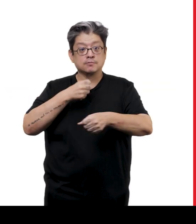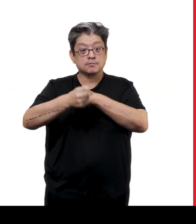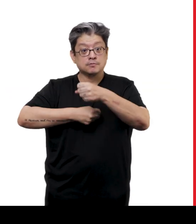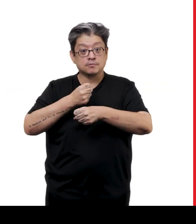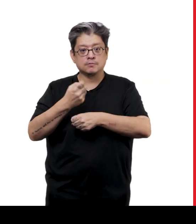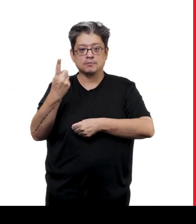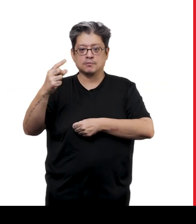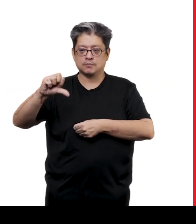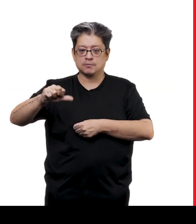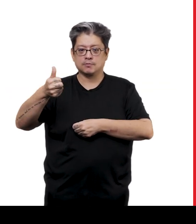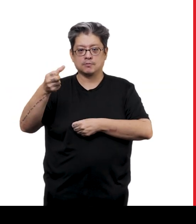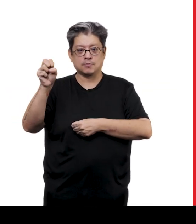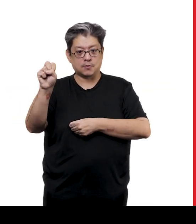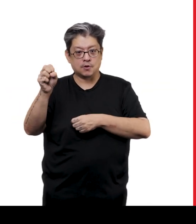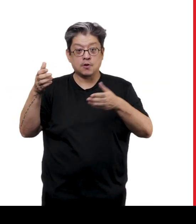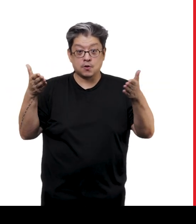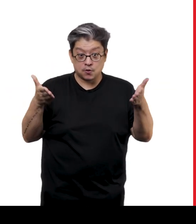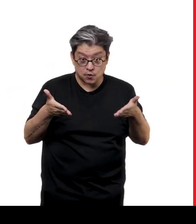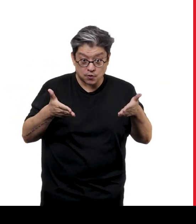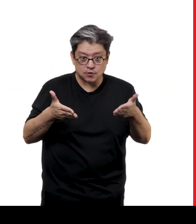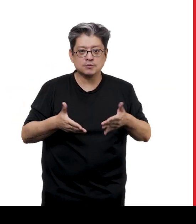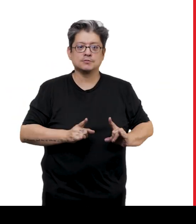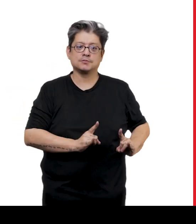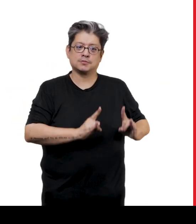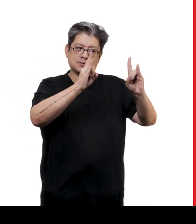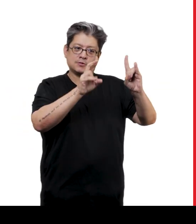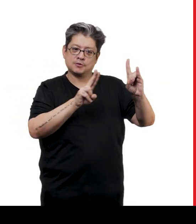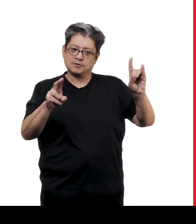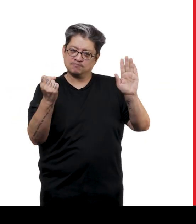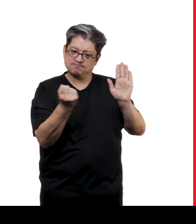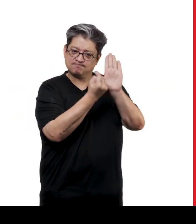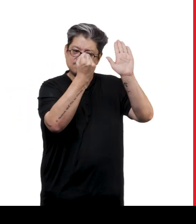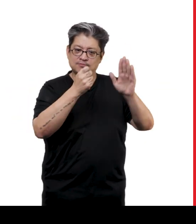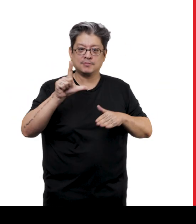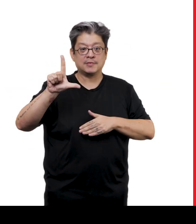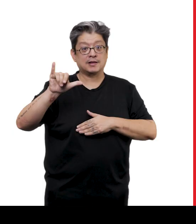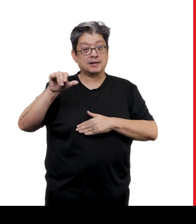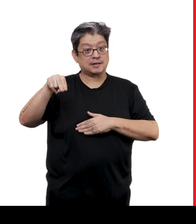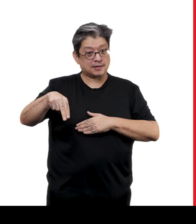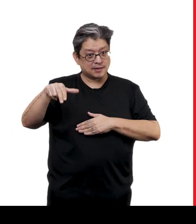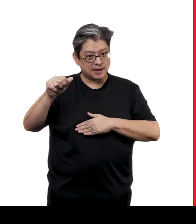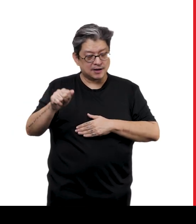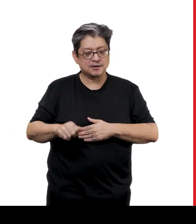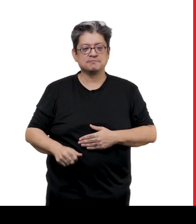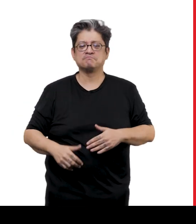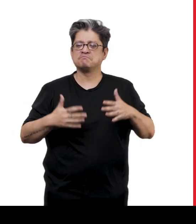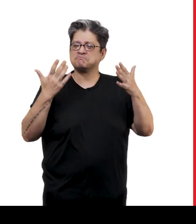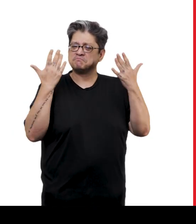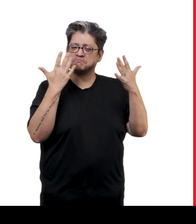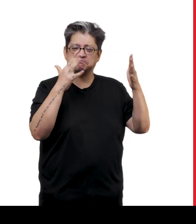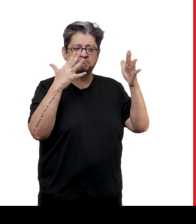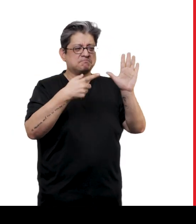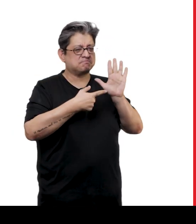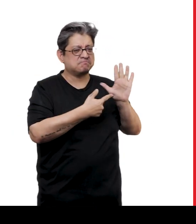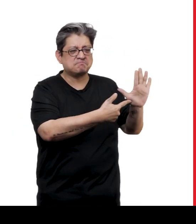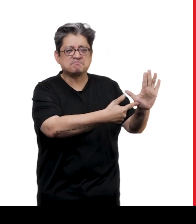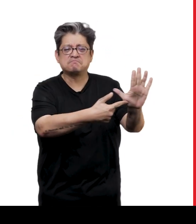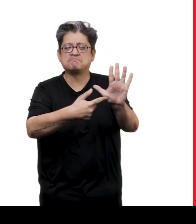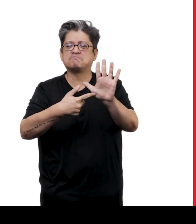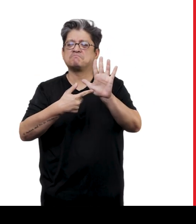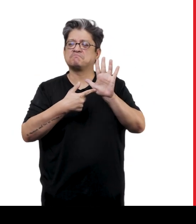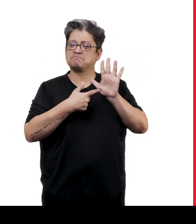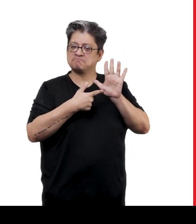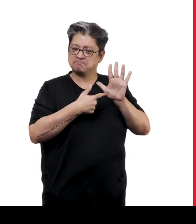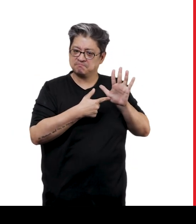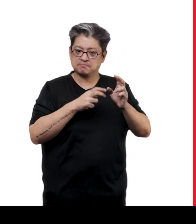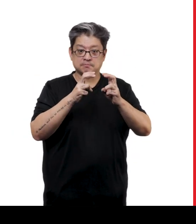Esta mostra busca celebrar a expansão do MASP e revisitar algumas das muitas de suas histórias. Refletir sobre